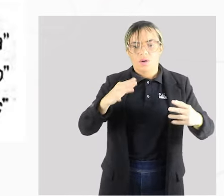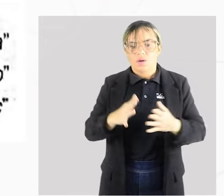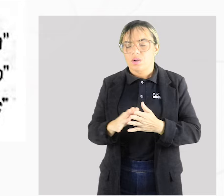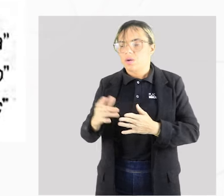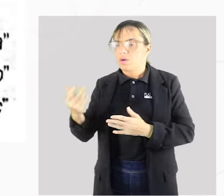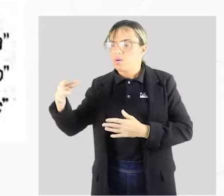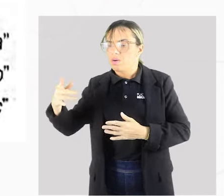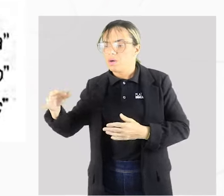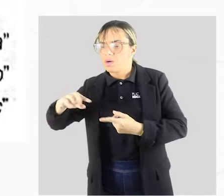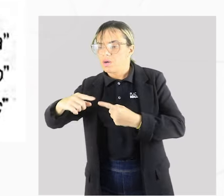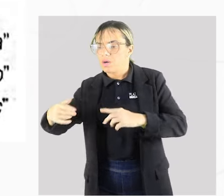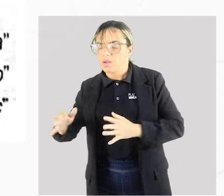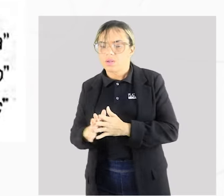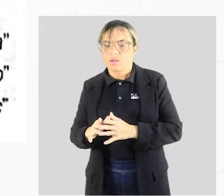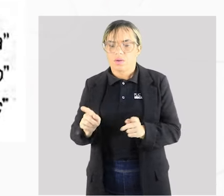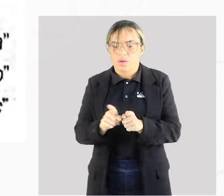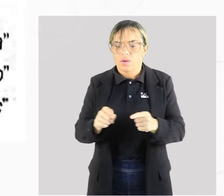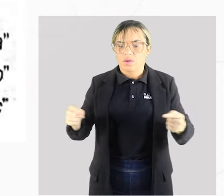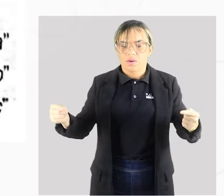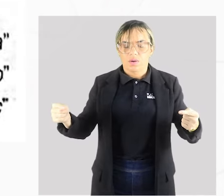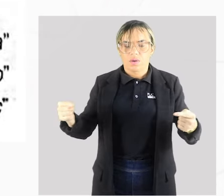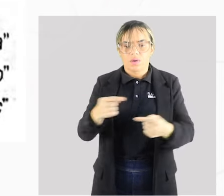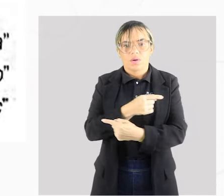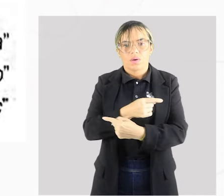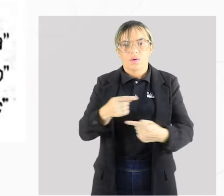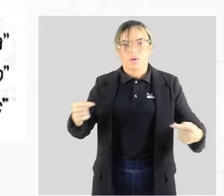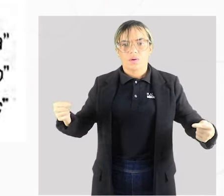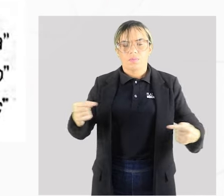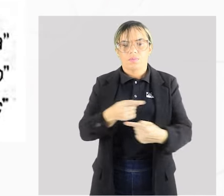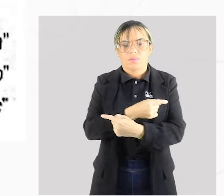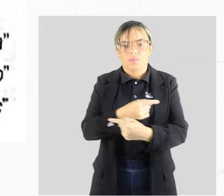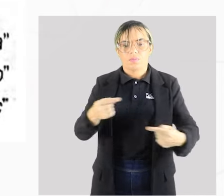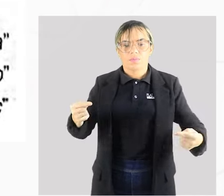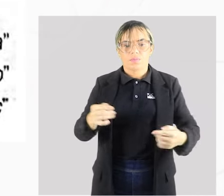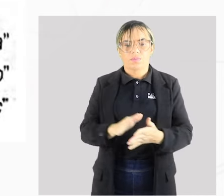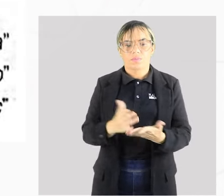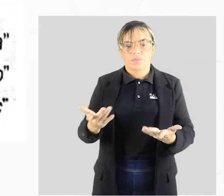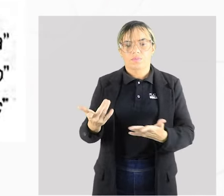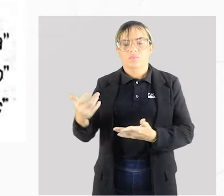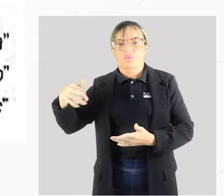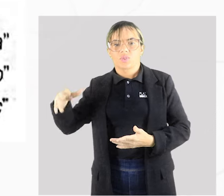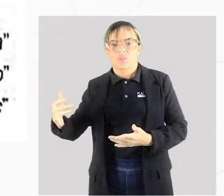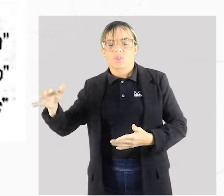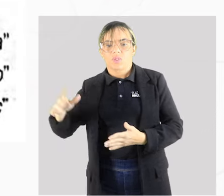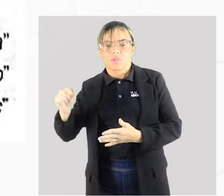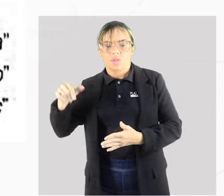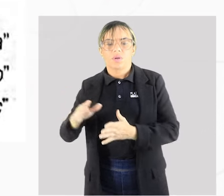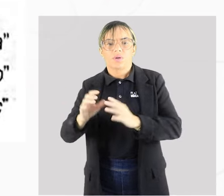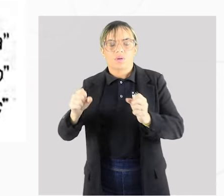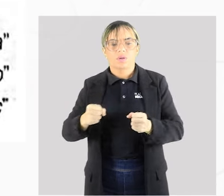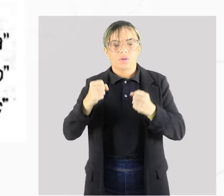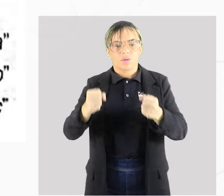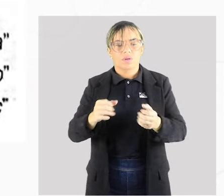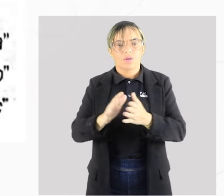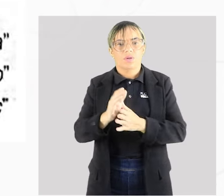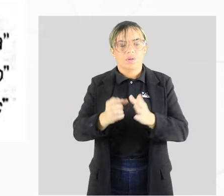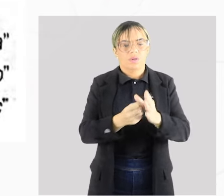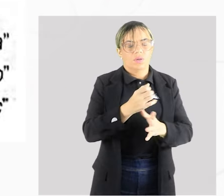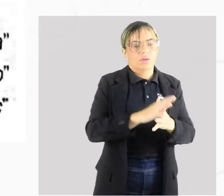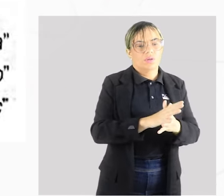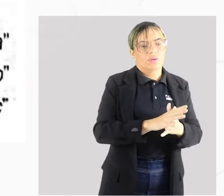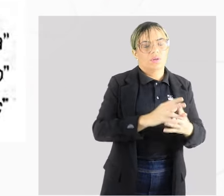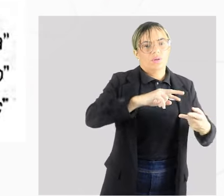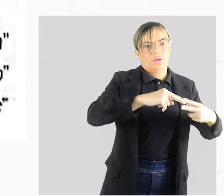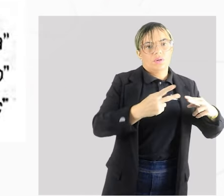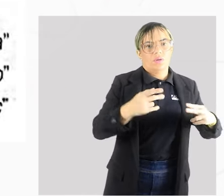e volta né Isso quer dizer gente que de RNA é possível sintetizar R DNA